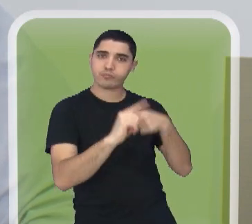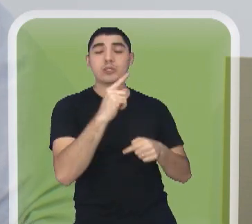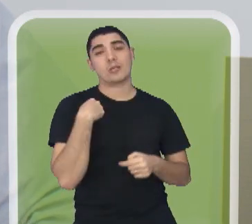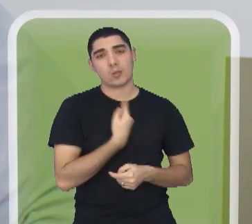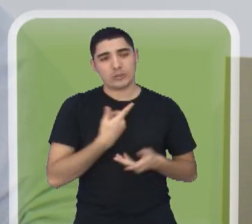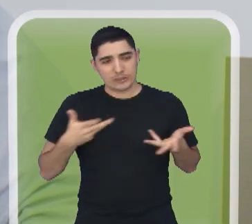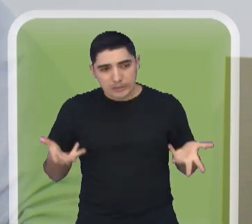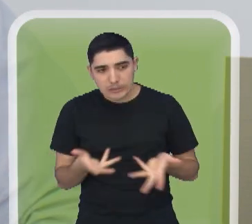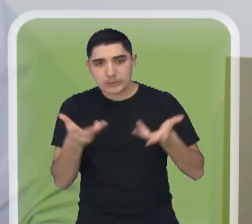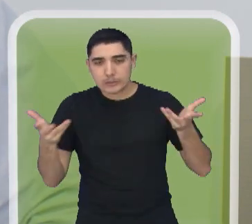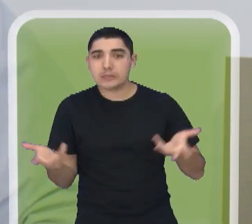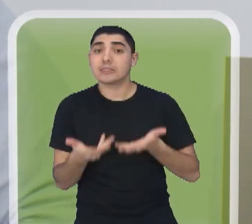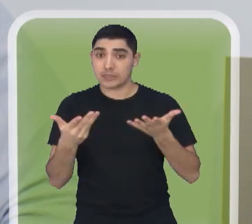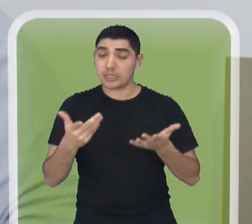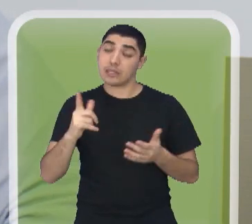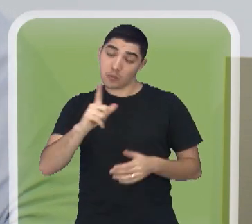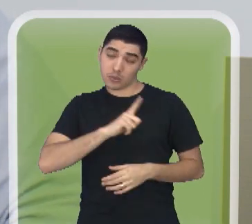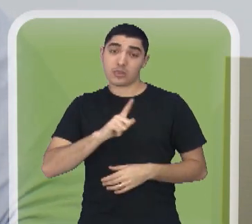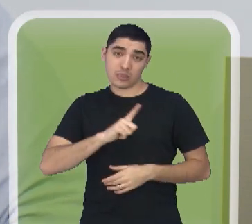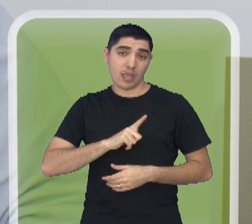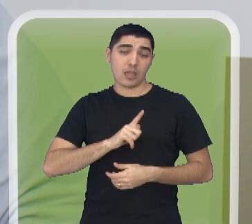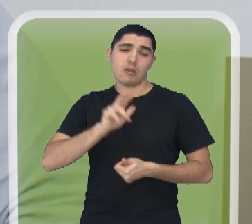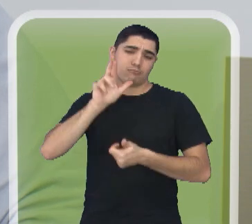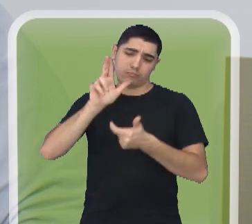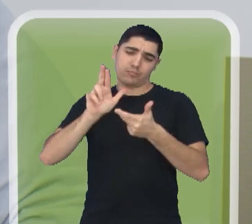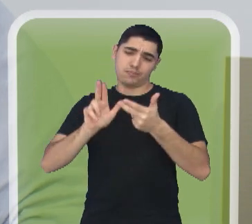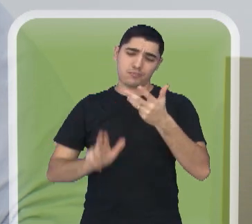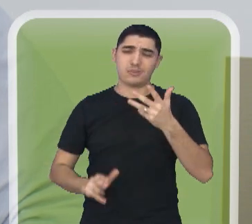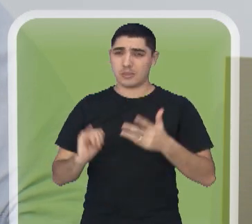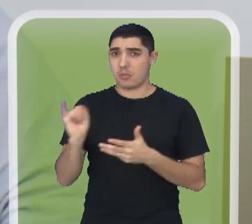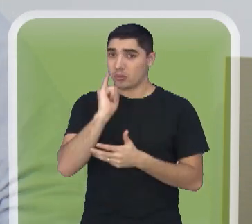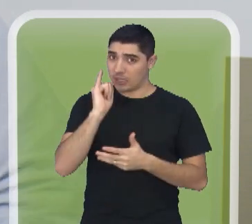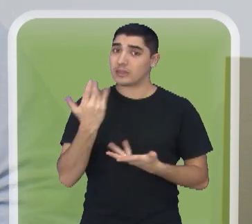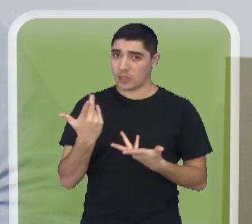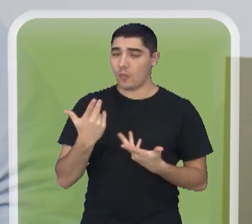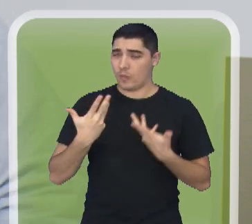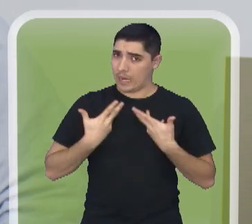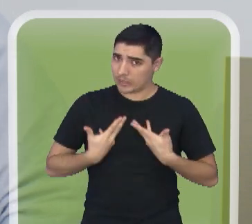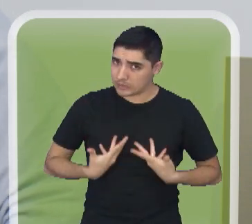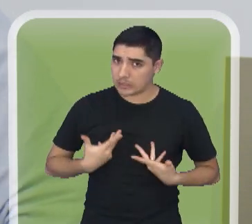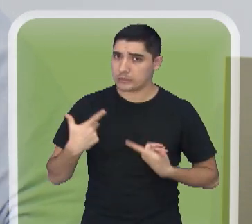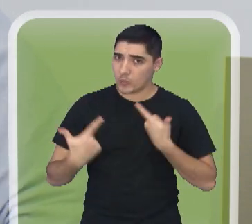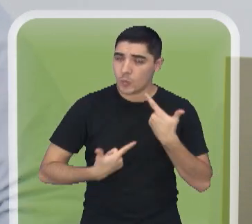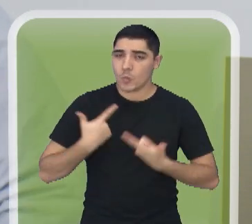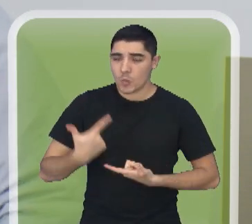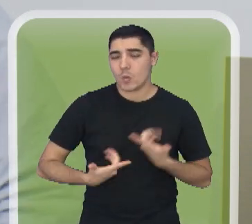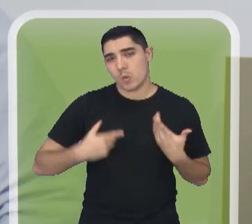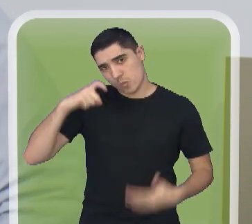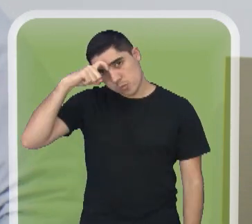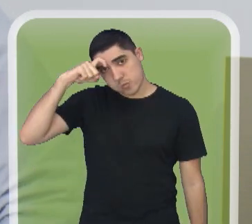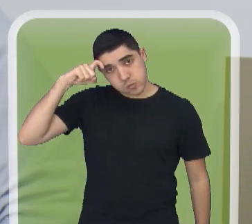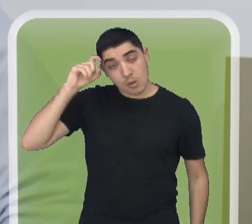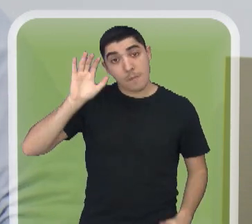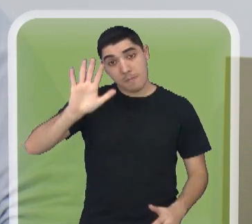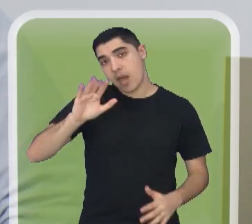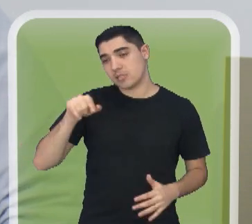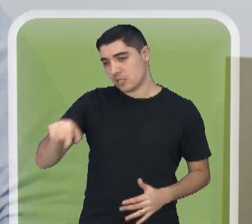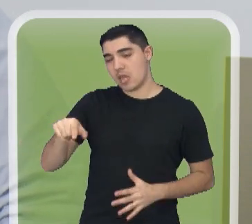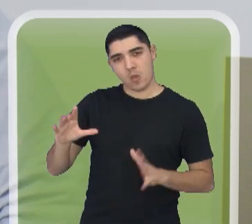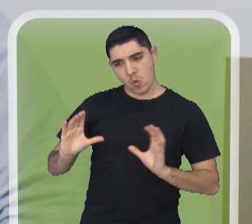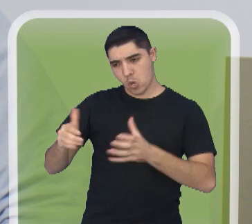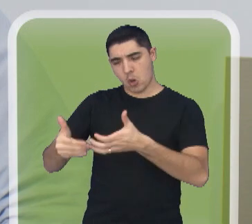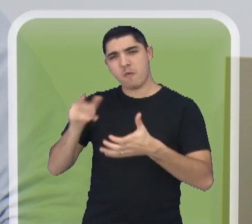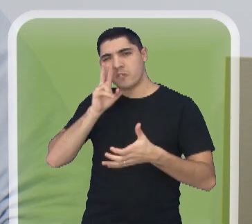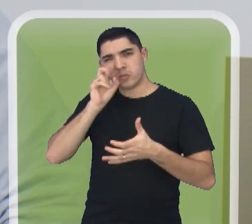sabe que no entorno tem muitas coisas importantes e participar de tudo isso dá bastante trabalho. Mas nós estamos montando um time forte aí, competente também,